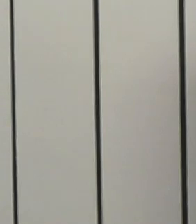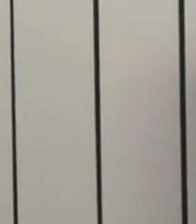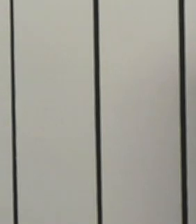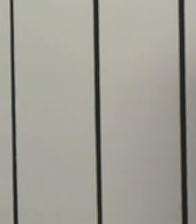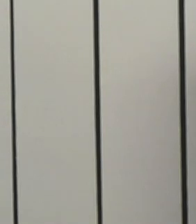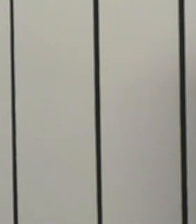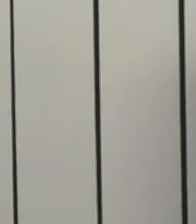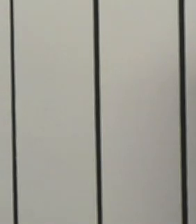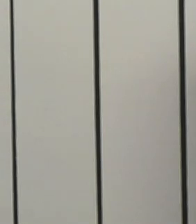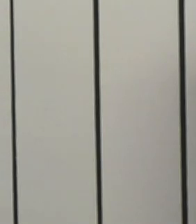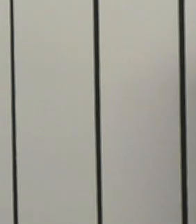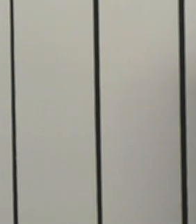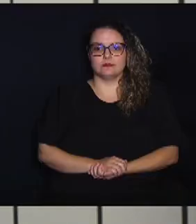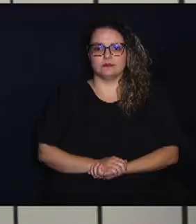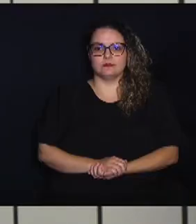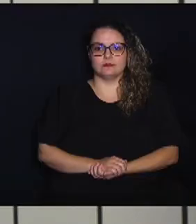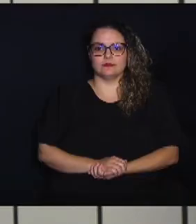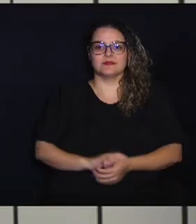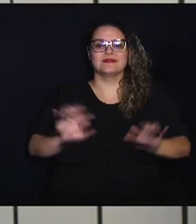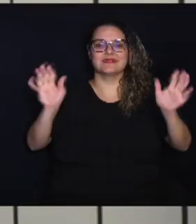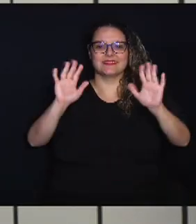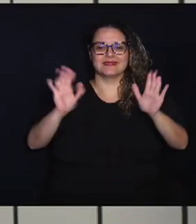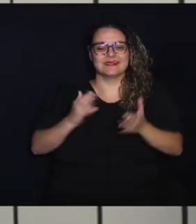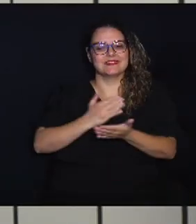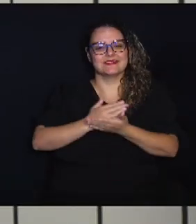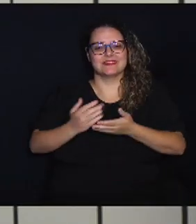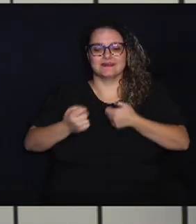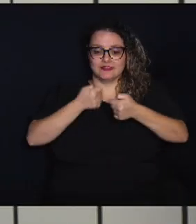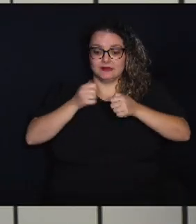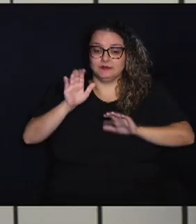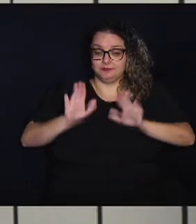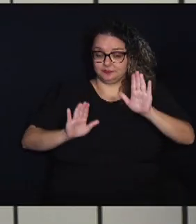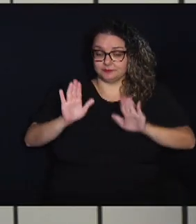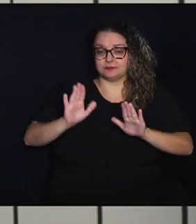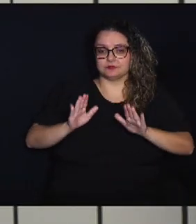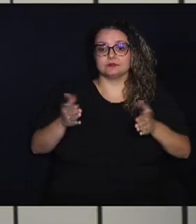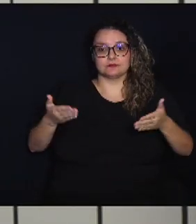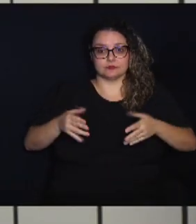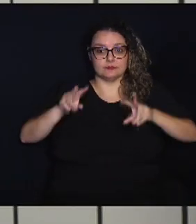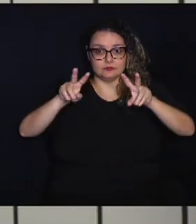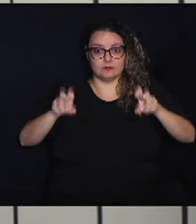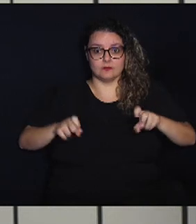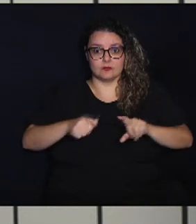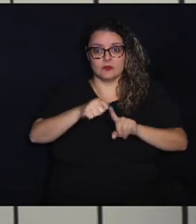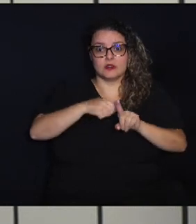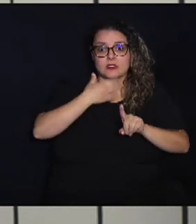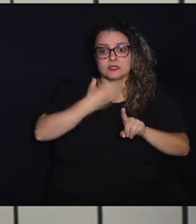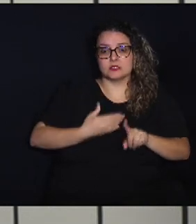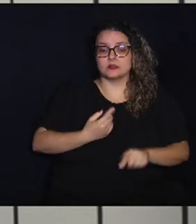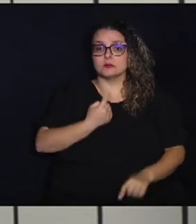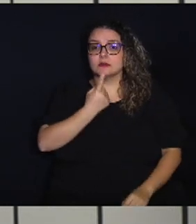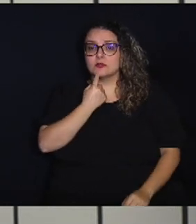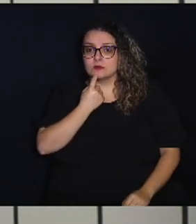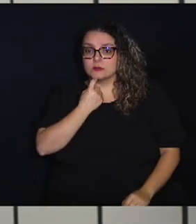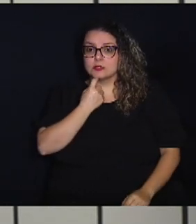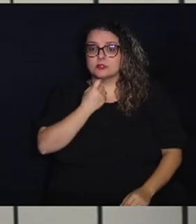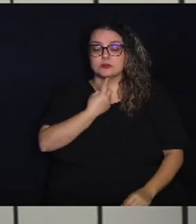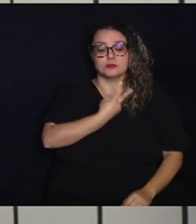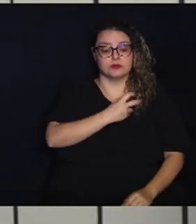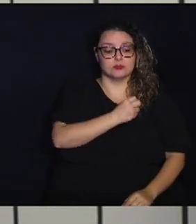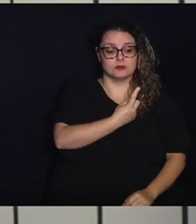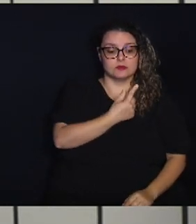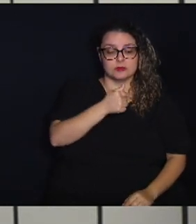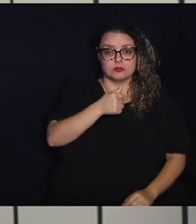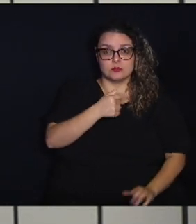Olá, começa agora o programa Questão de Ordem e hoje vai debater o Dezembro Vermelho, que desde 2017